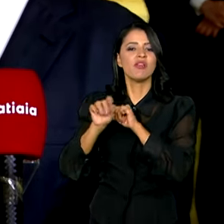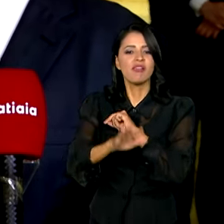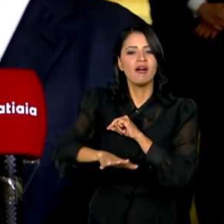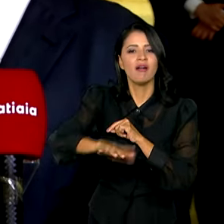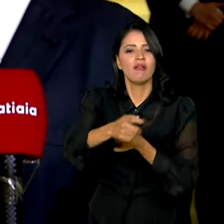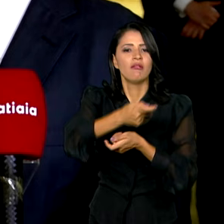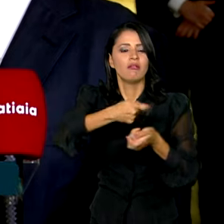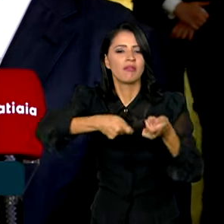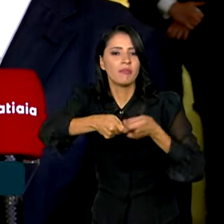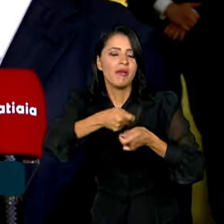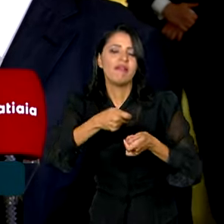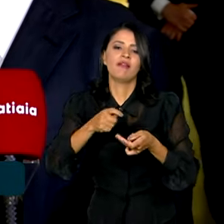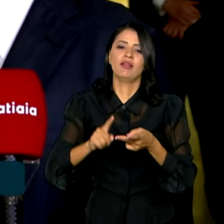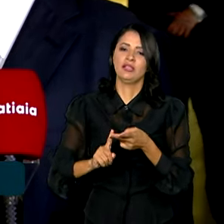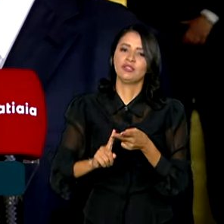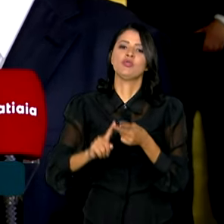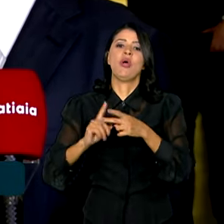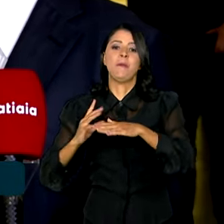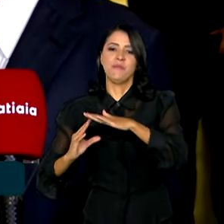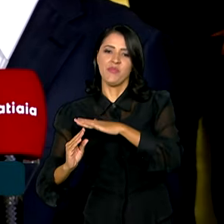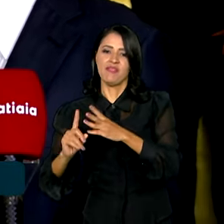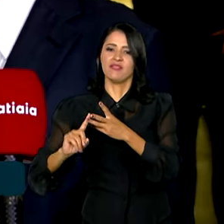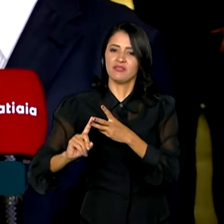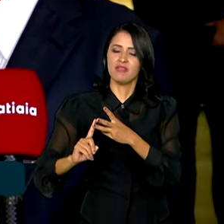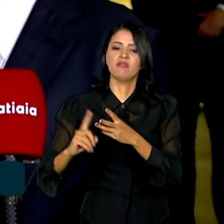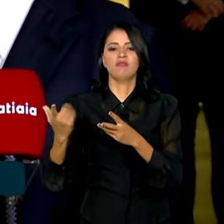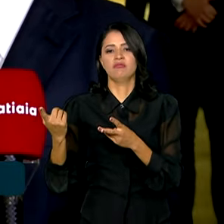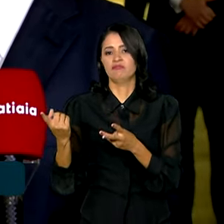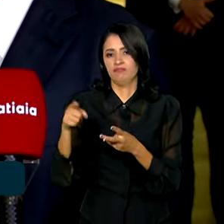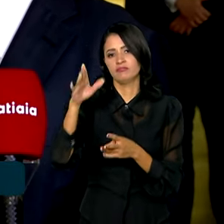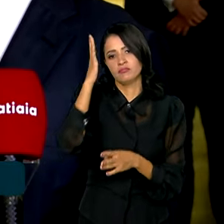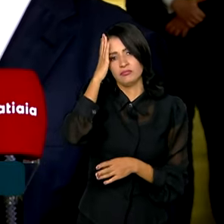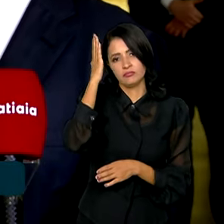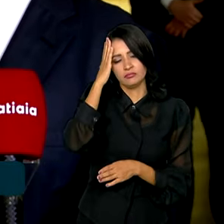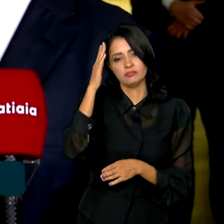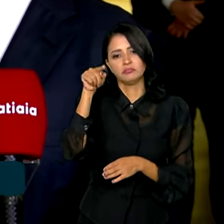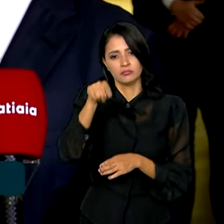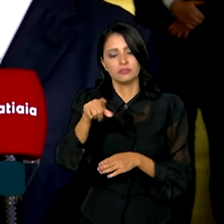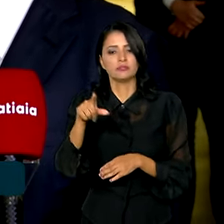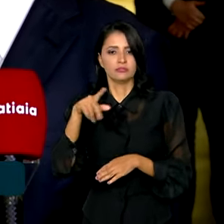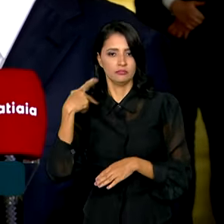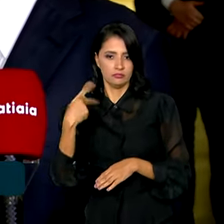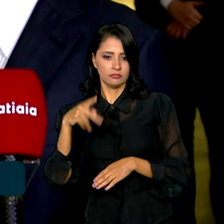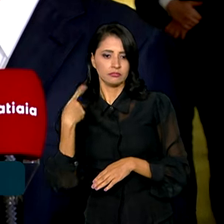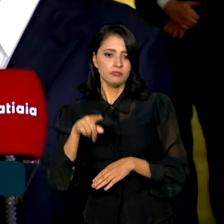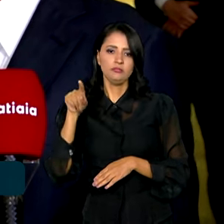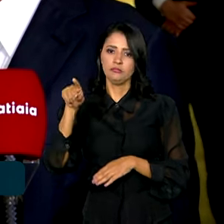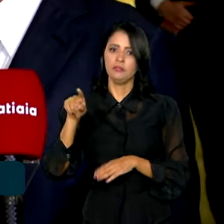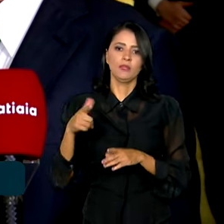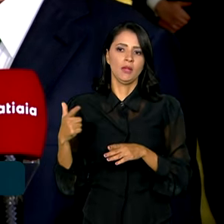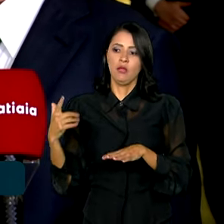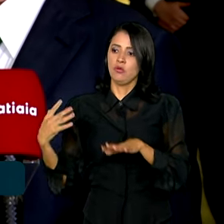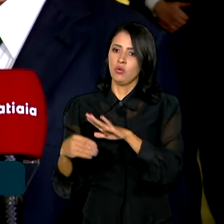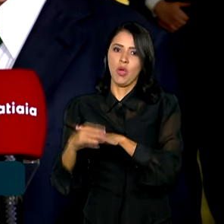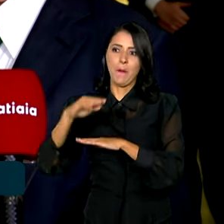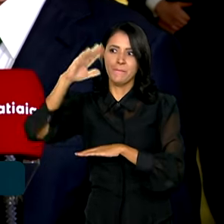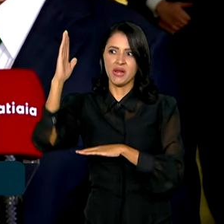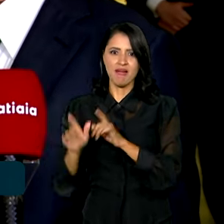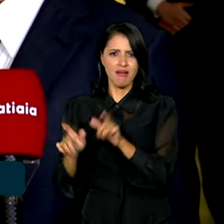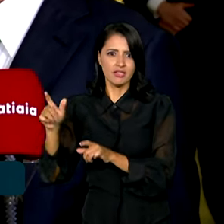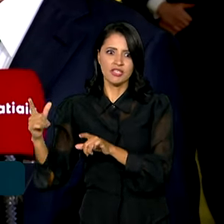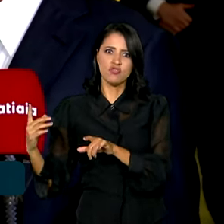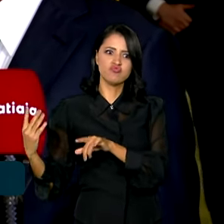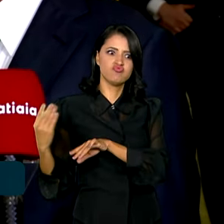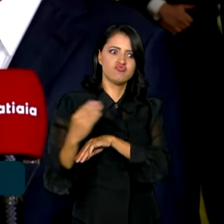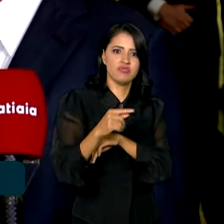comércio, migração. Você sabe que o Paraguai recebe uma das maiores imigrações dos brasileiros